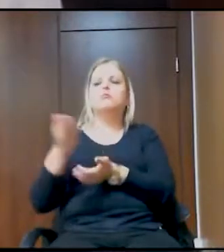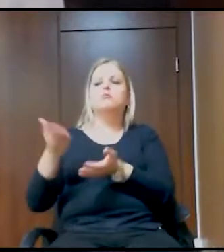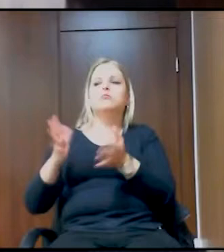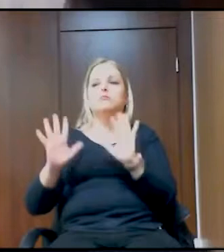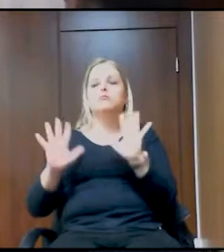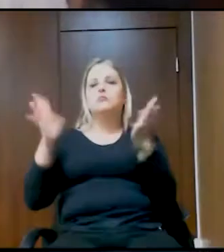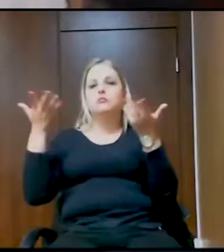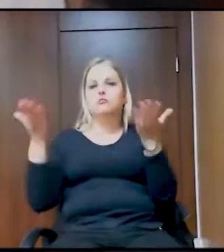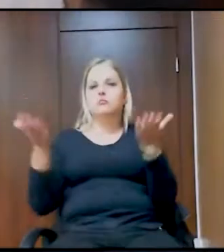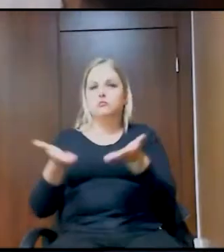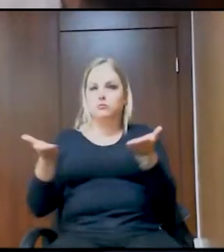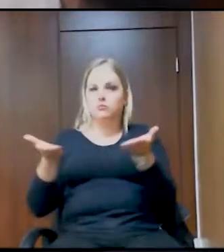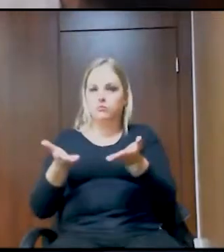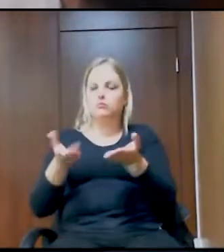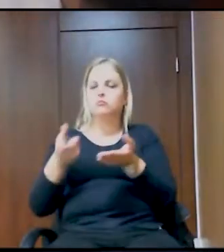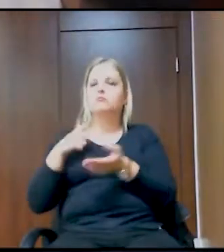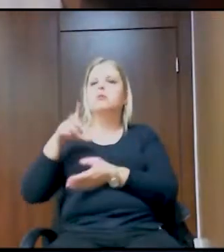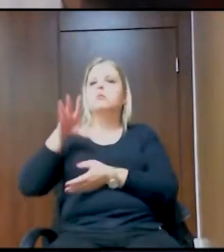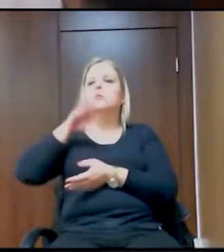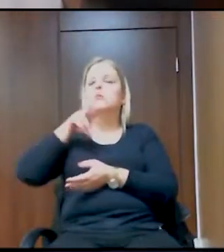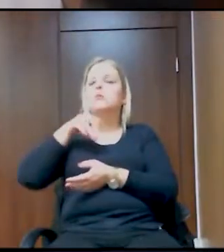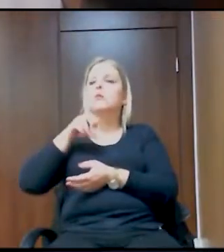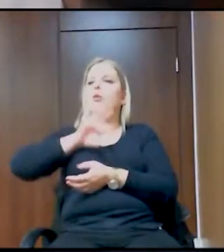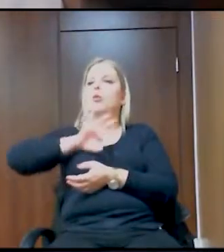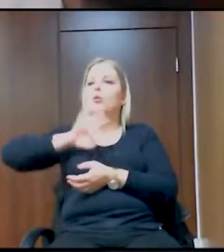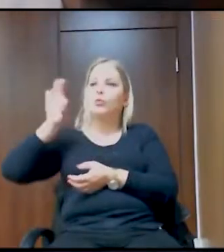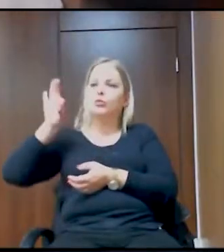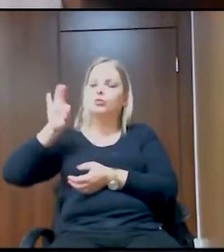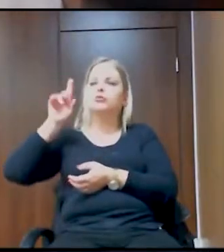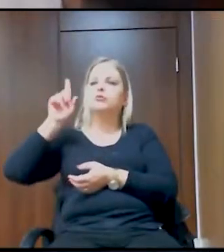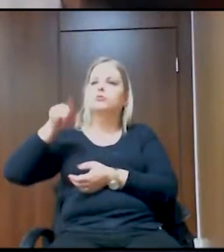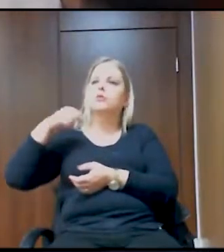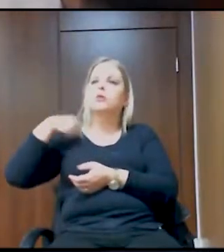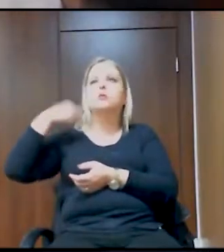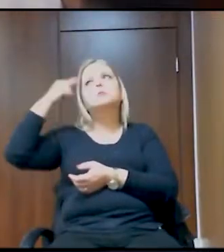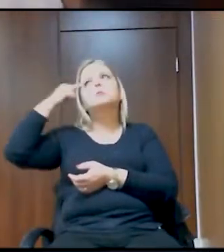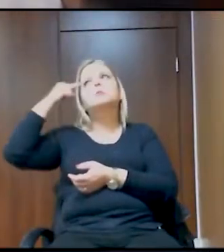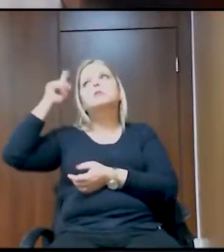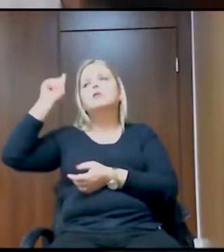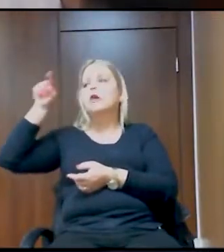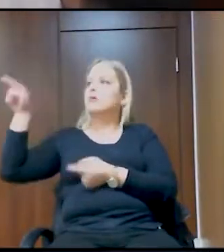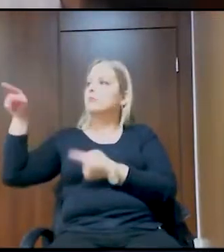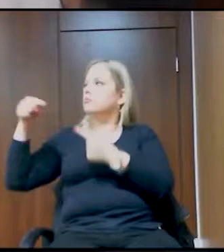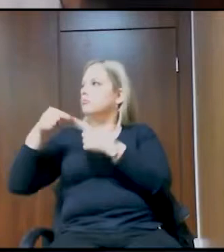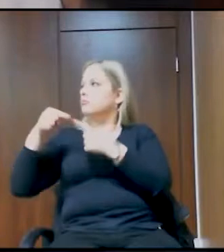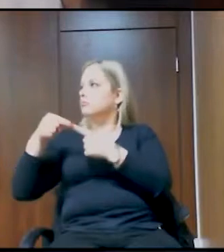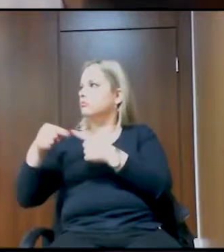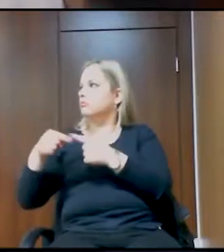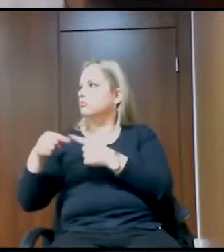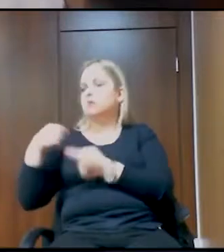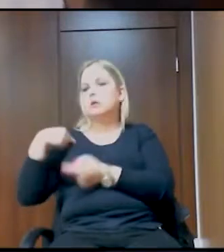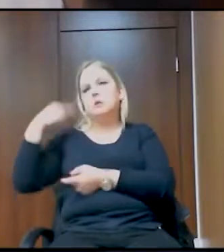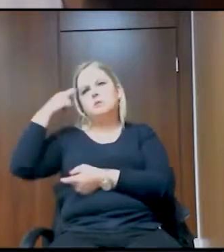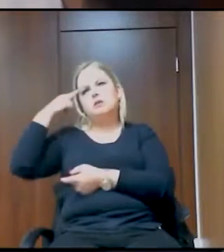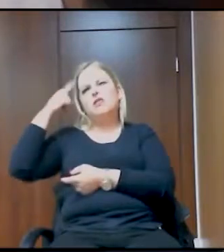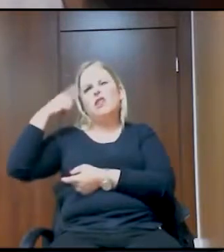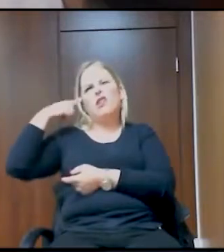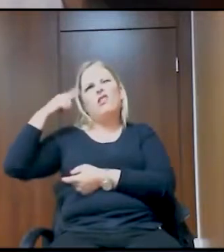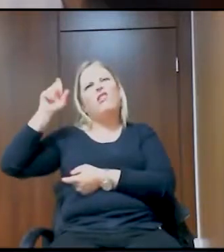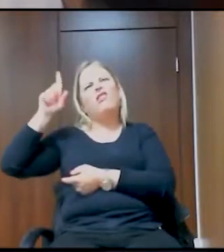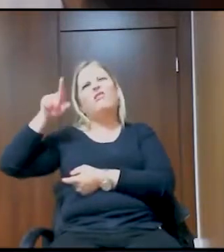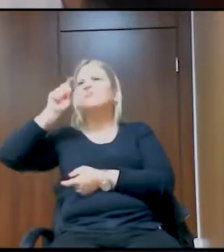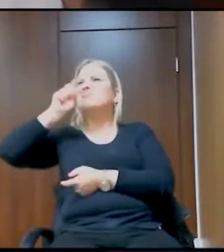de hoje, né? As falas foram muito boas, vêm de encontro com aquilo que eu venho pensando. Eu achei que eu estava muito utópico no que eu estava